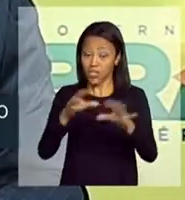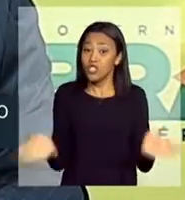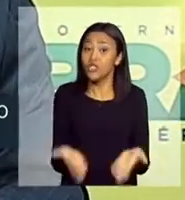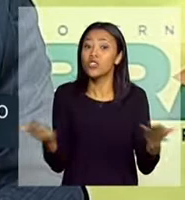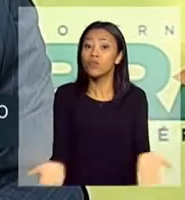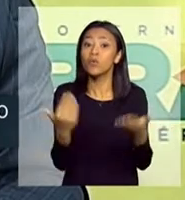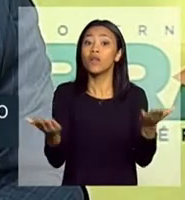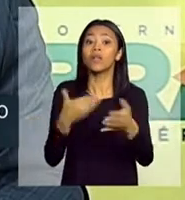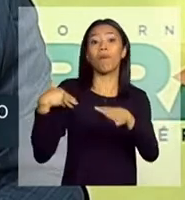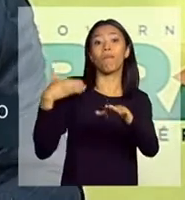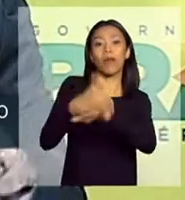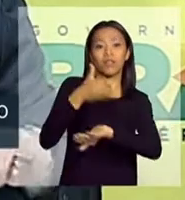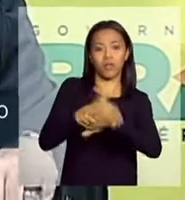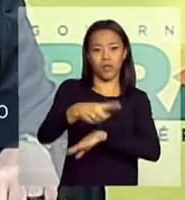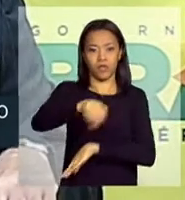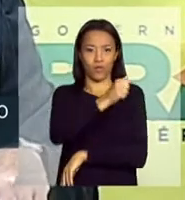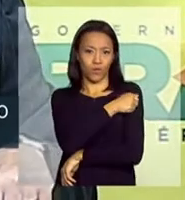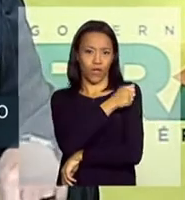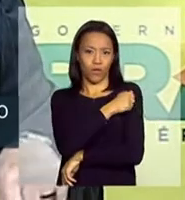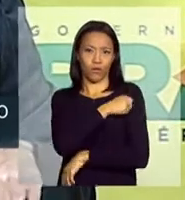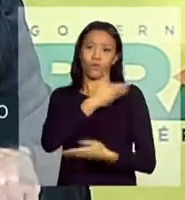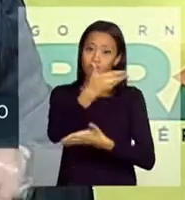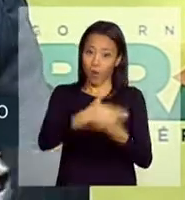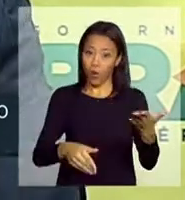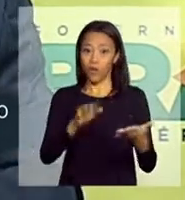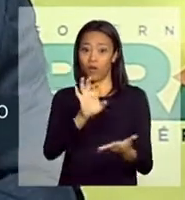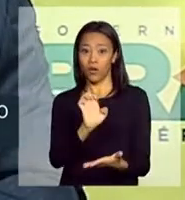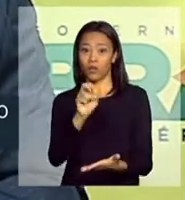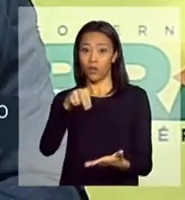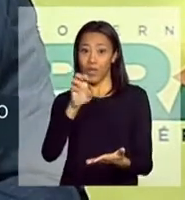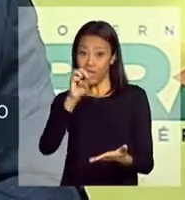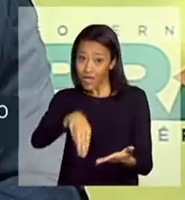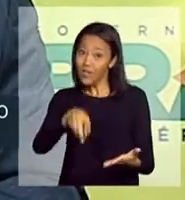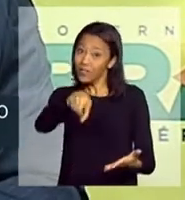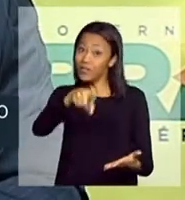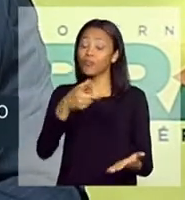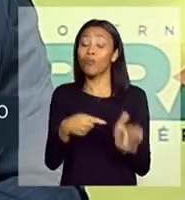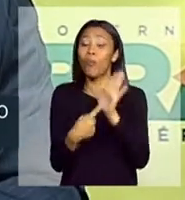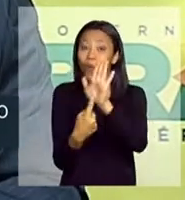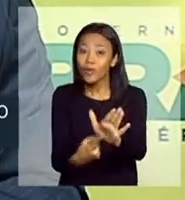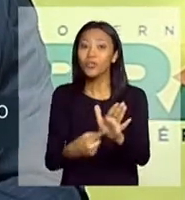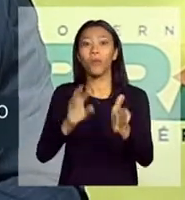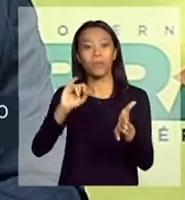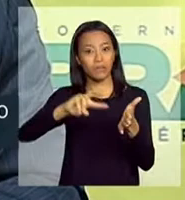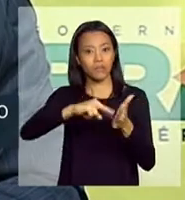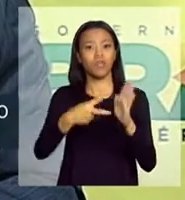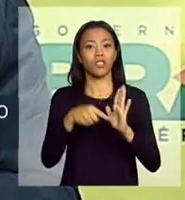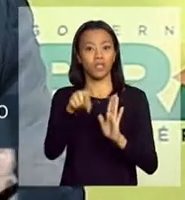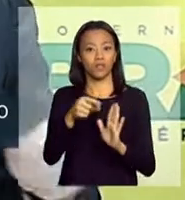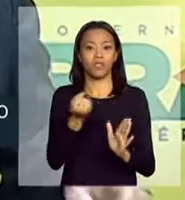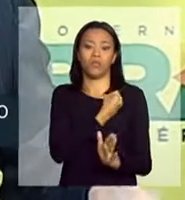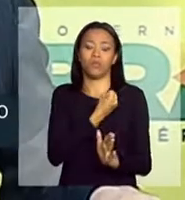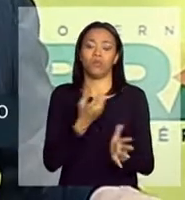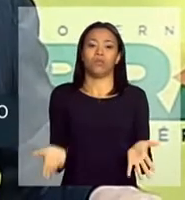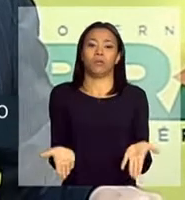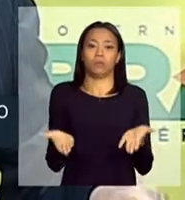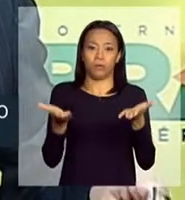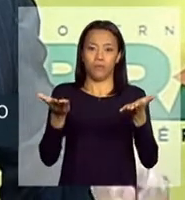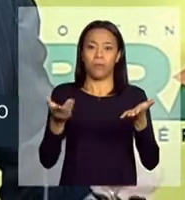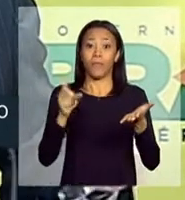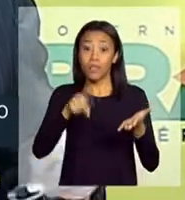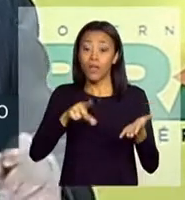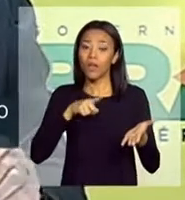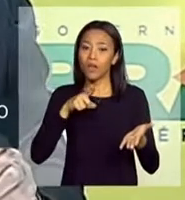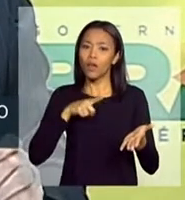do Estudante neném isso tá me ajuda a explicar alguns desses crescimentos significativos que nós tivemos e ao